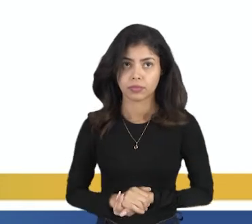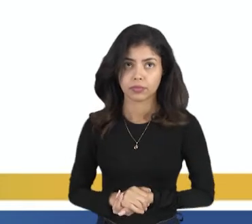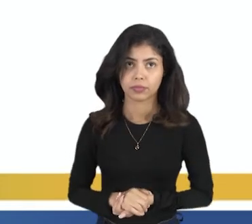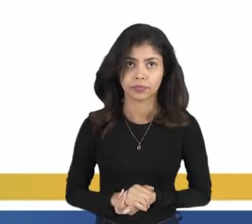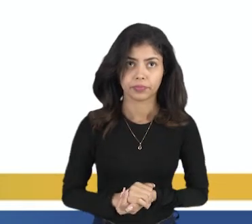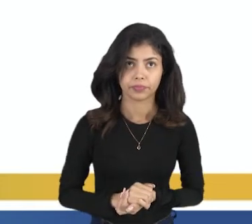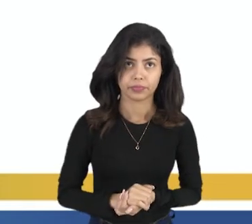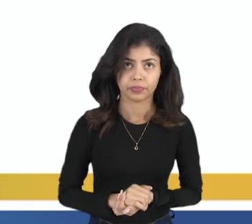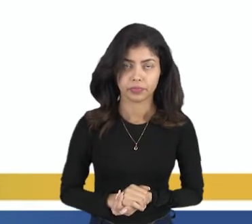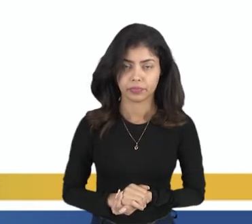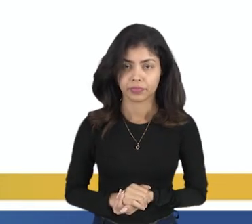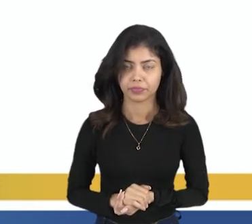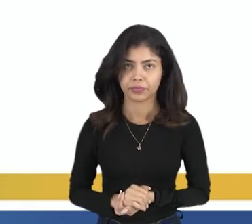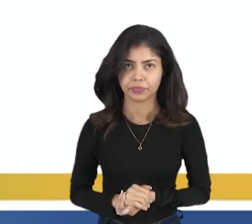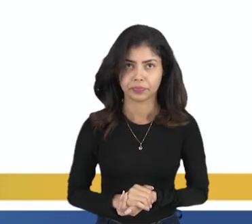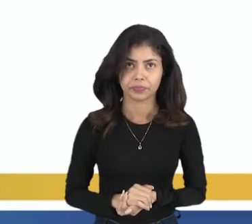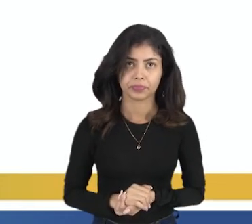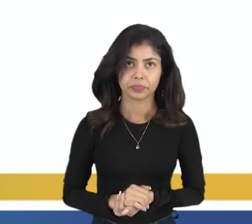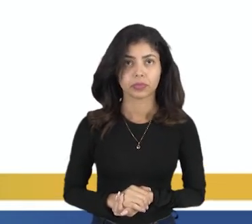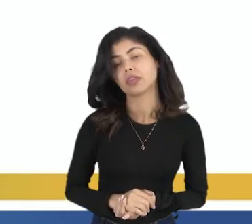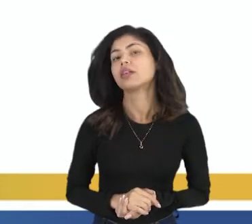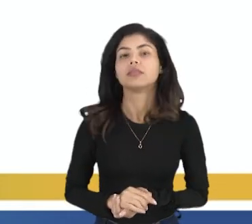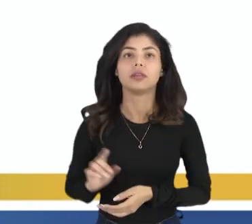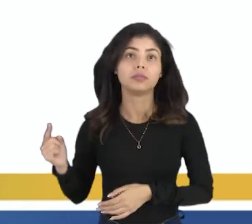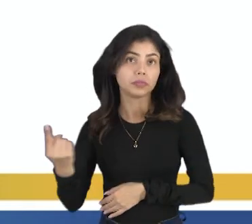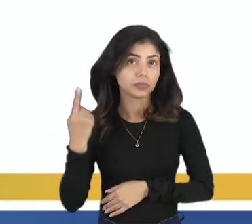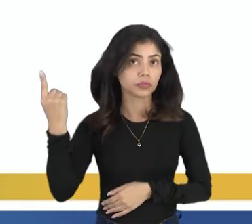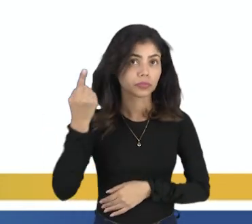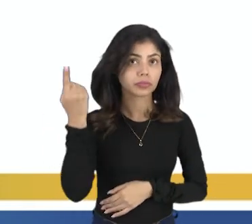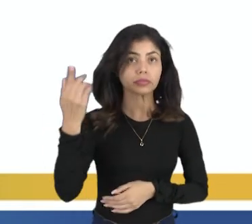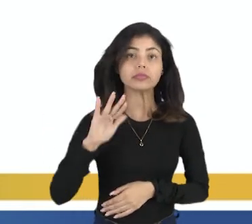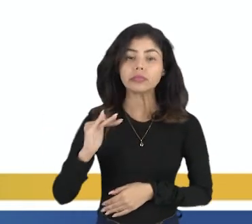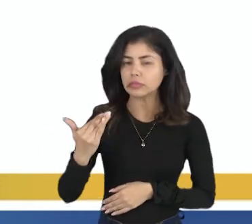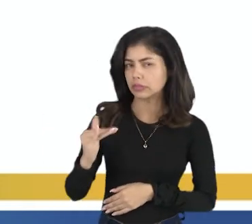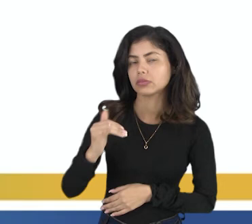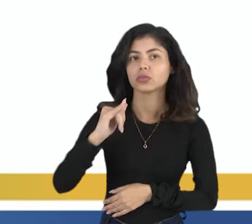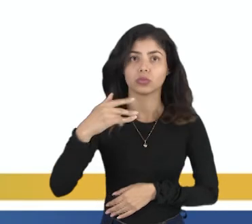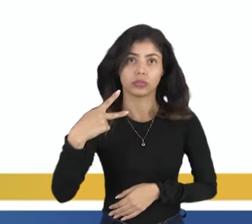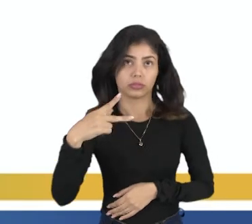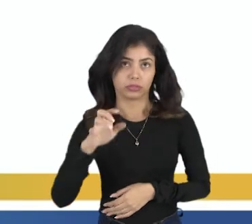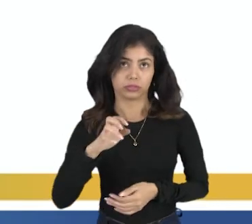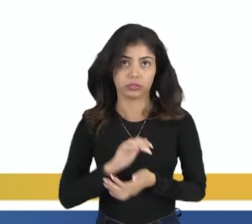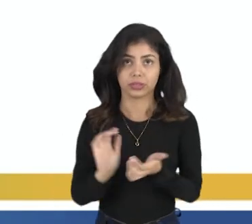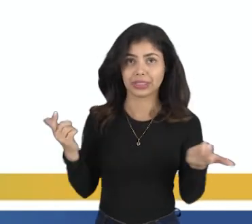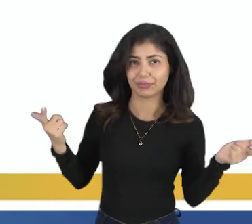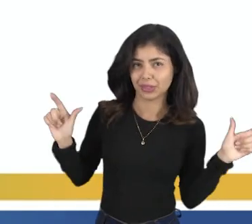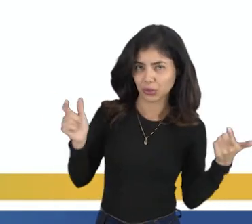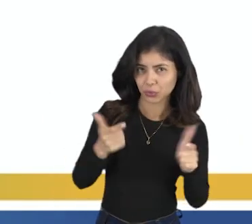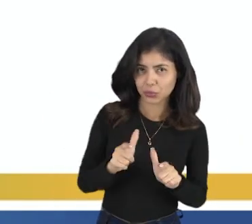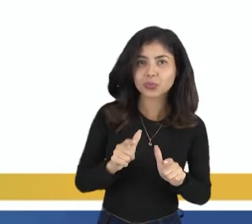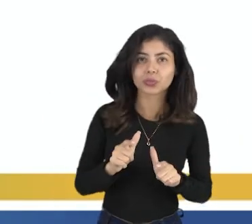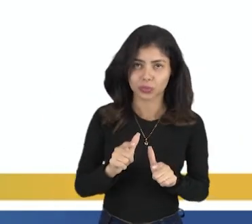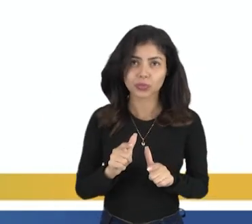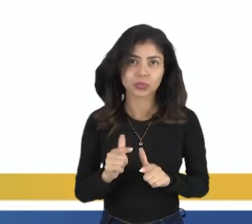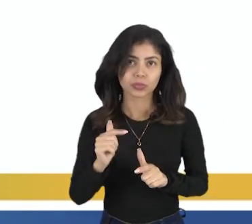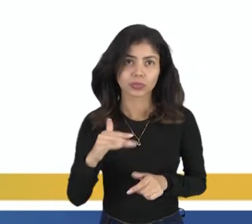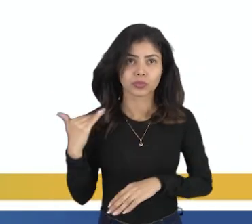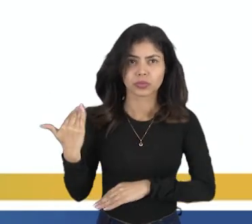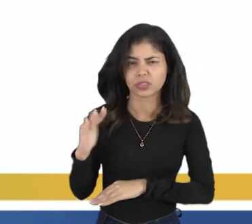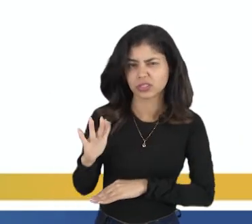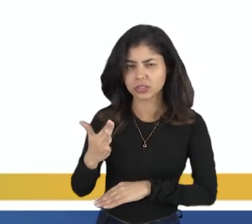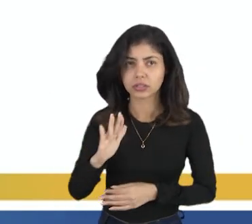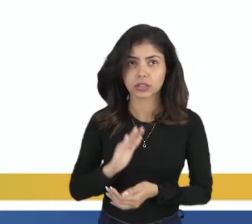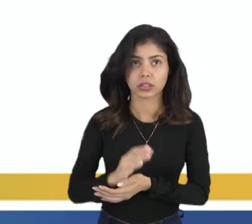esta também é uma alternativa falsa, né? Já que a altura média aí do ipê é menor que as